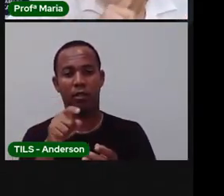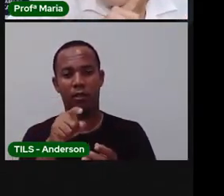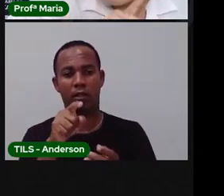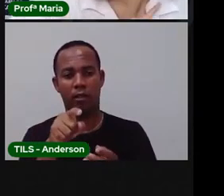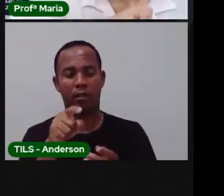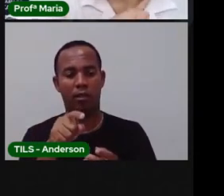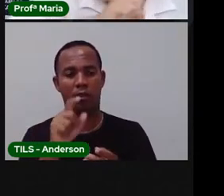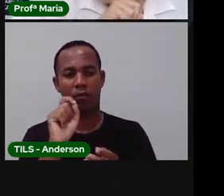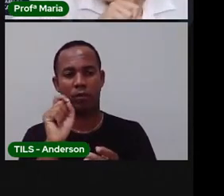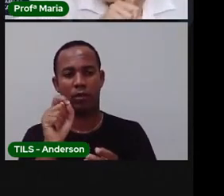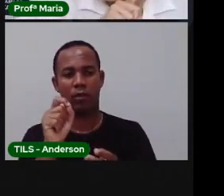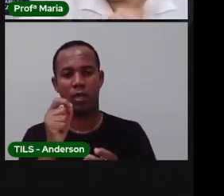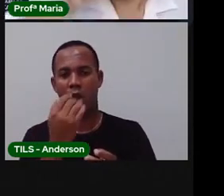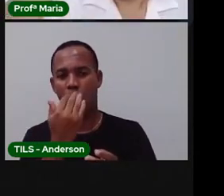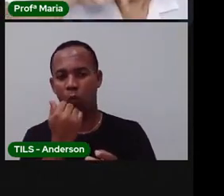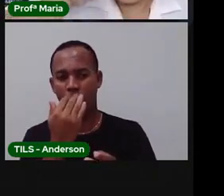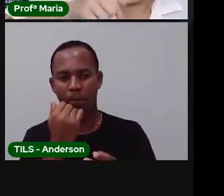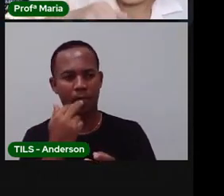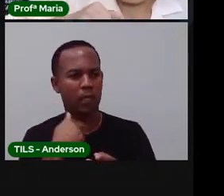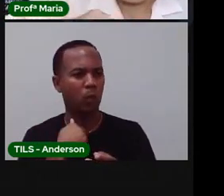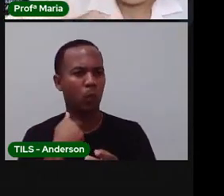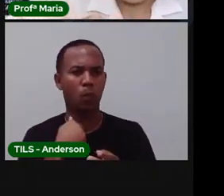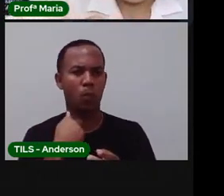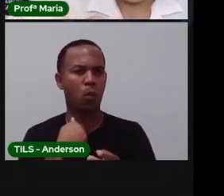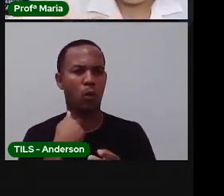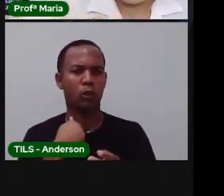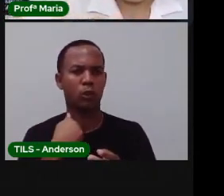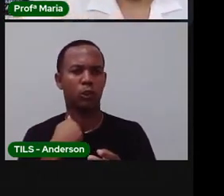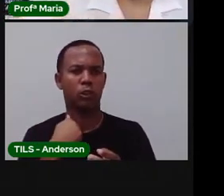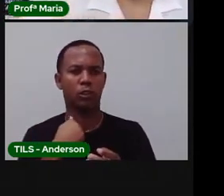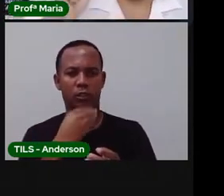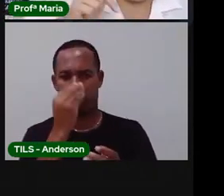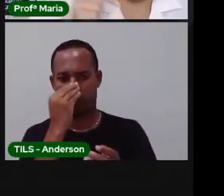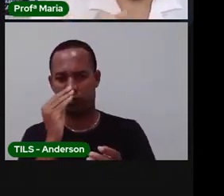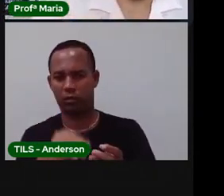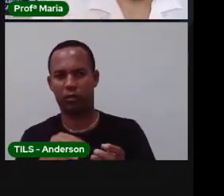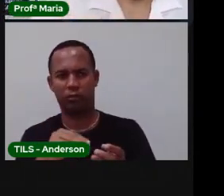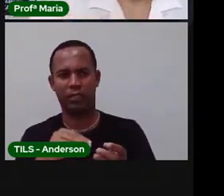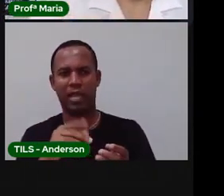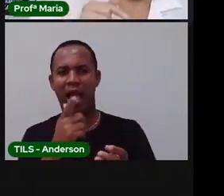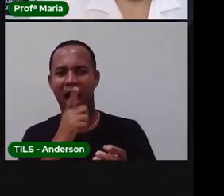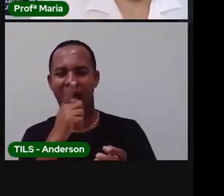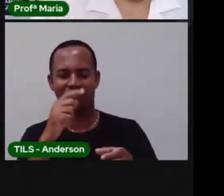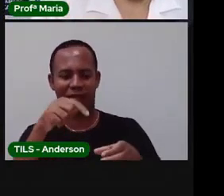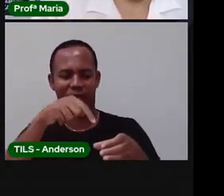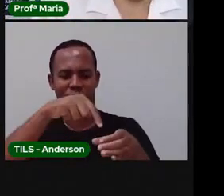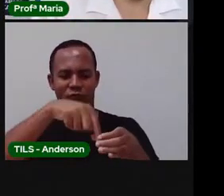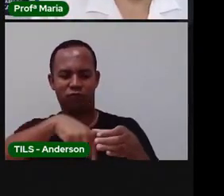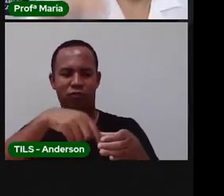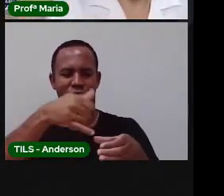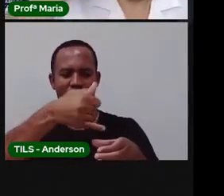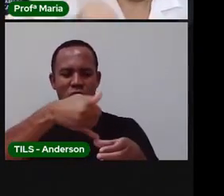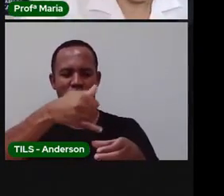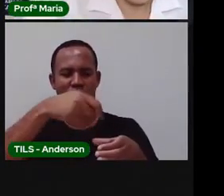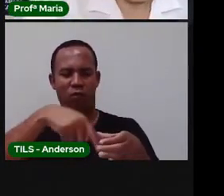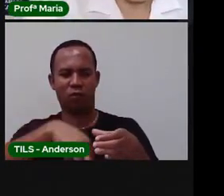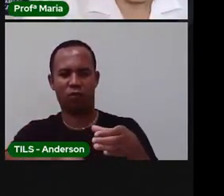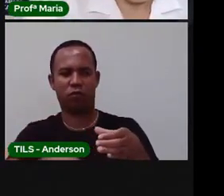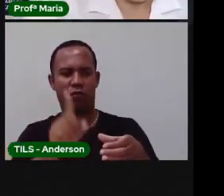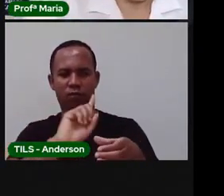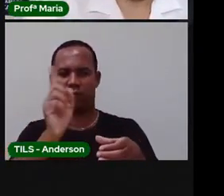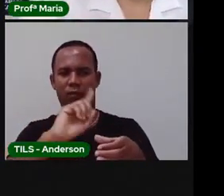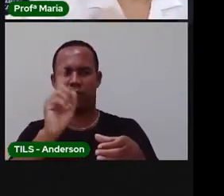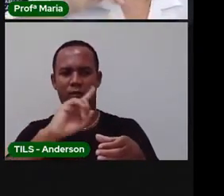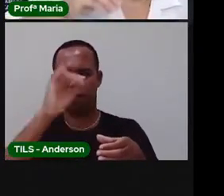não deve, não pode jogar na pia, tá? Porque polui. O que que você faz com aquele óleo? Põe numa